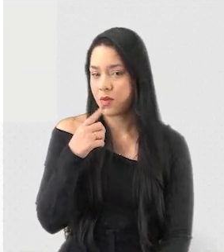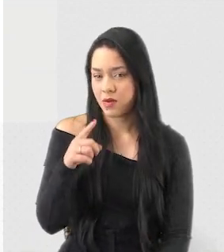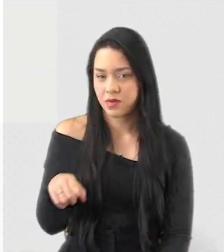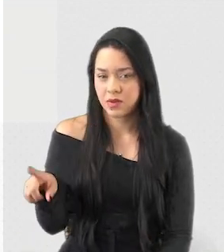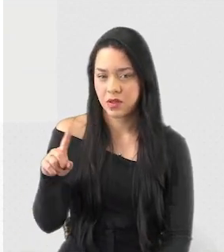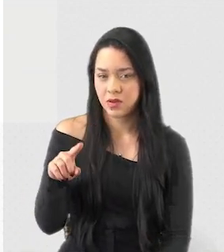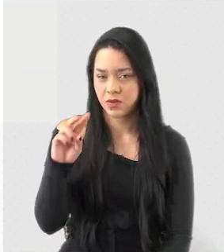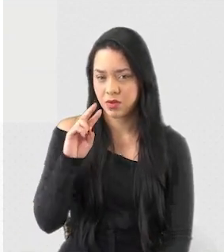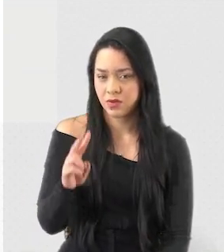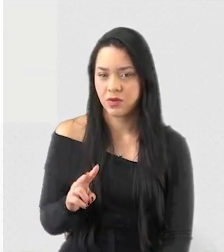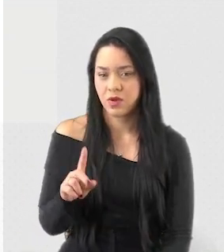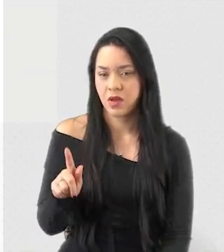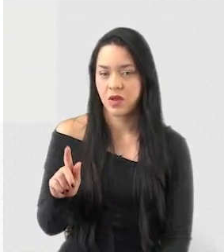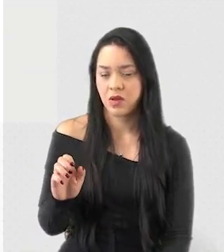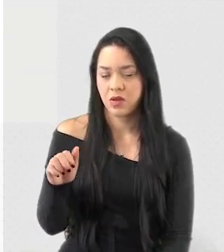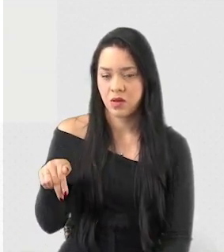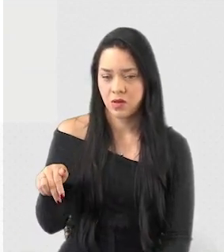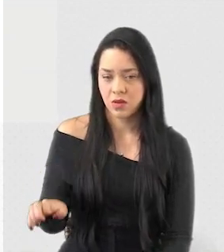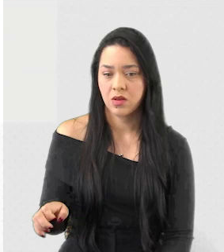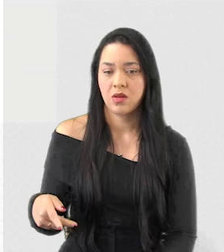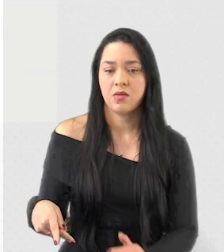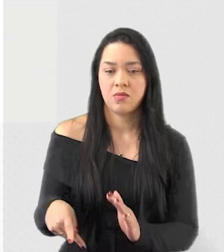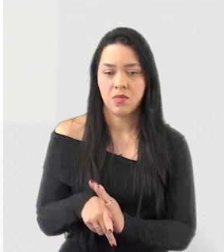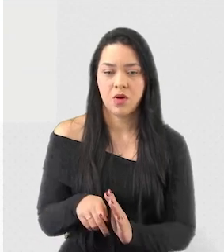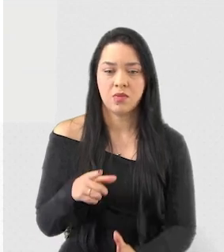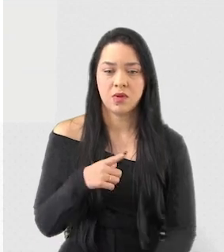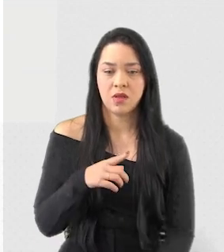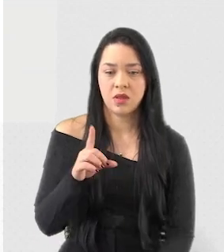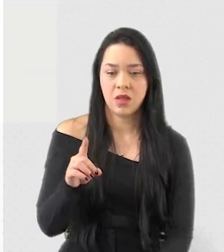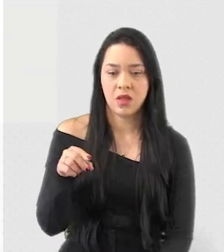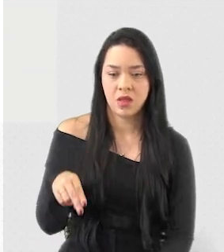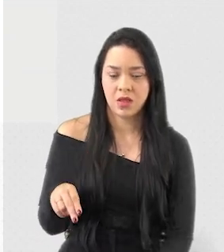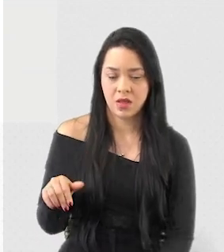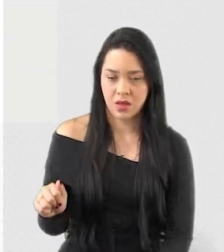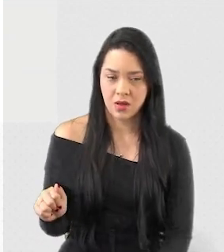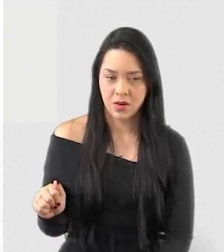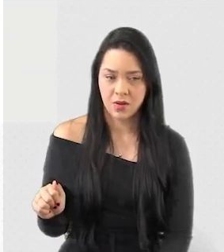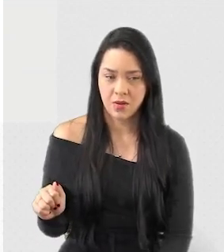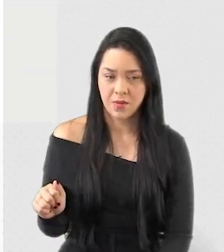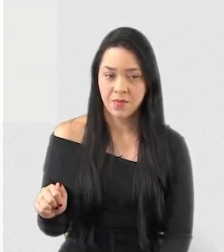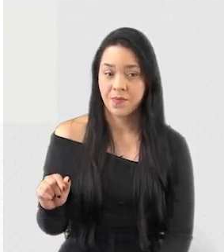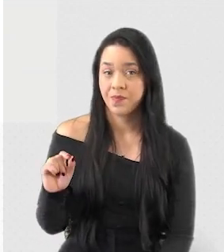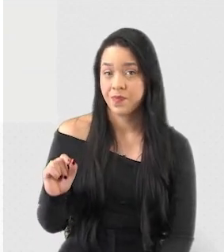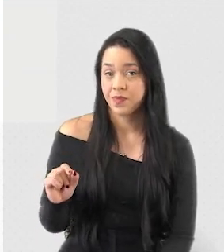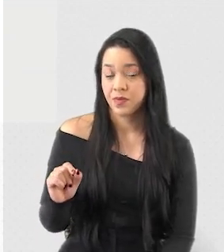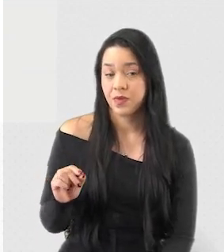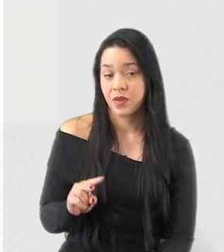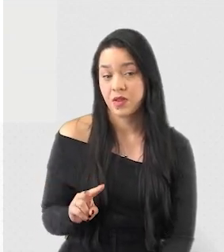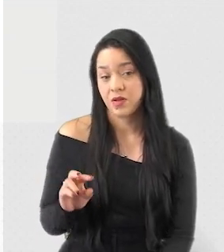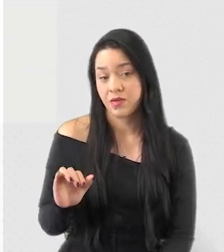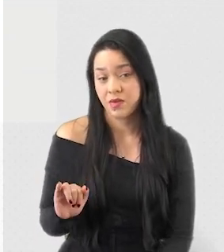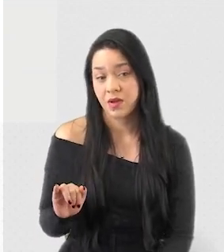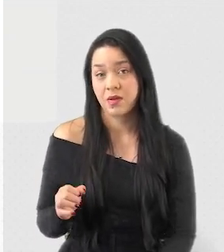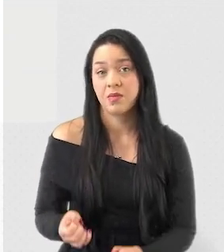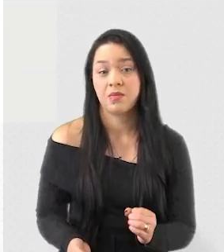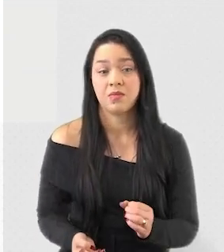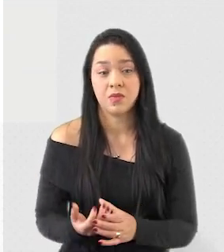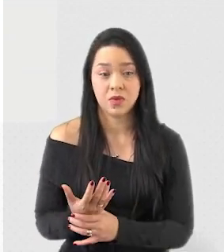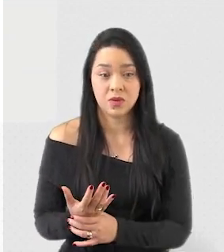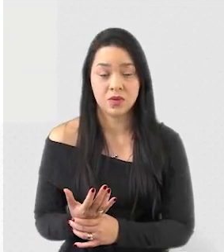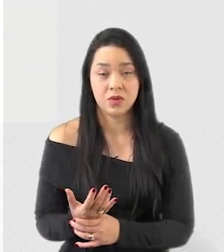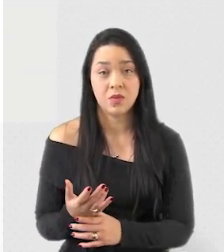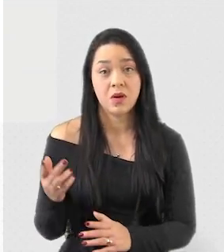estão vendo é um gene, é uma parte do DNA, né? Que provavelmente ele vai produzir